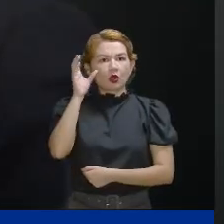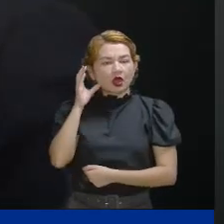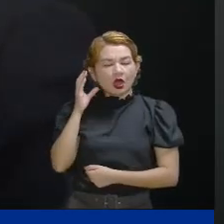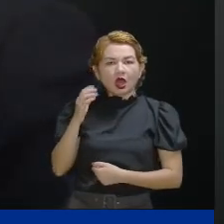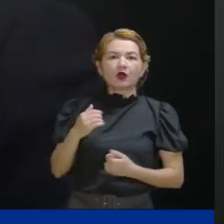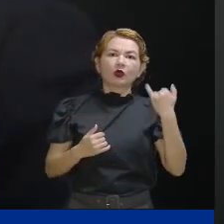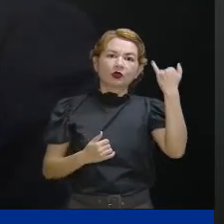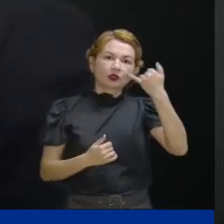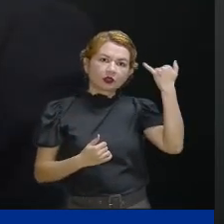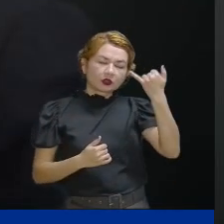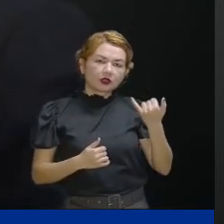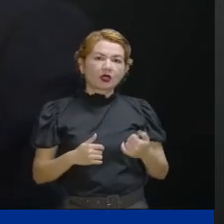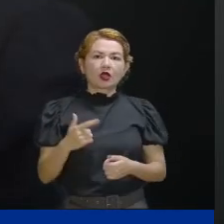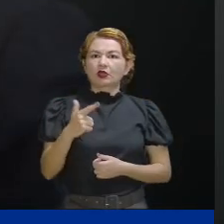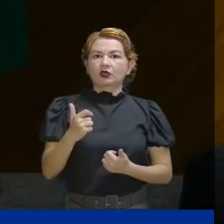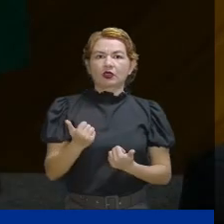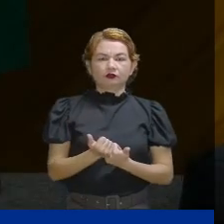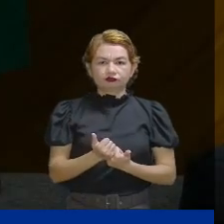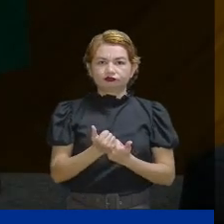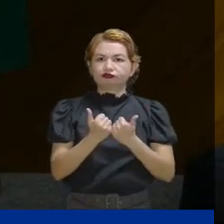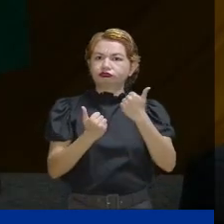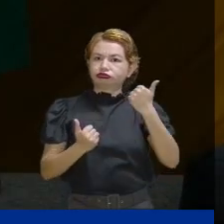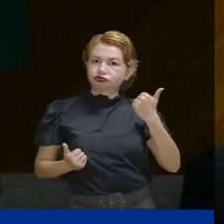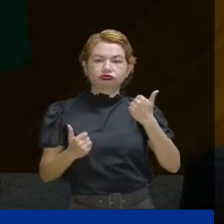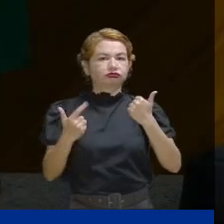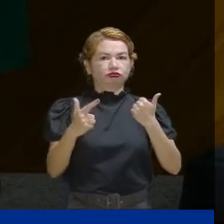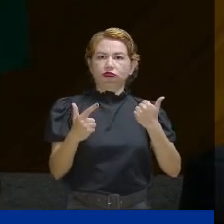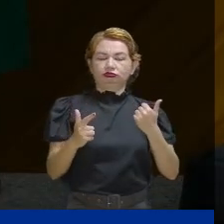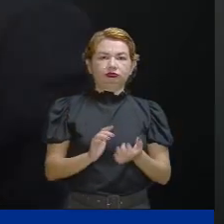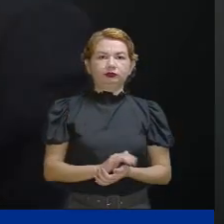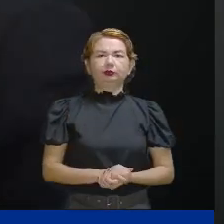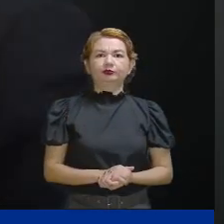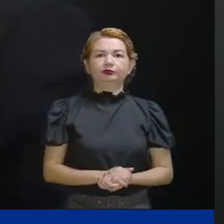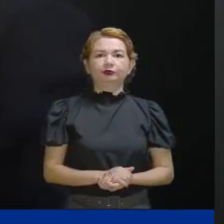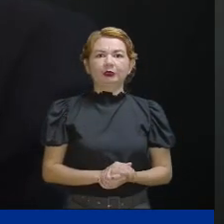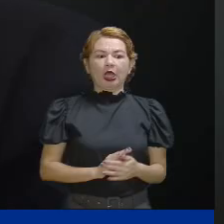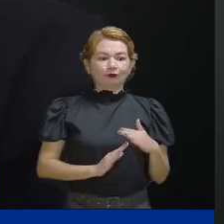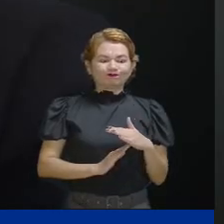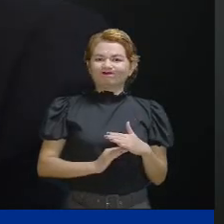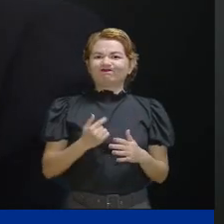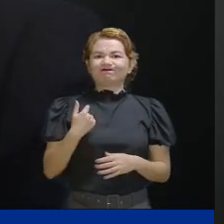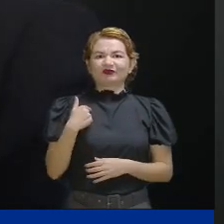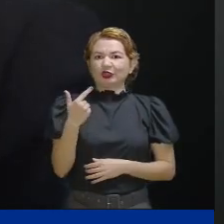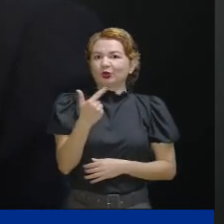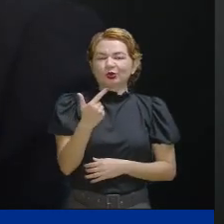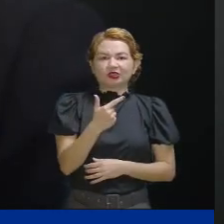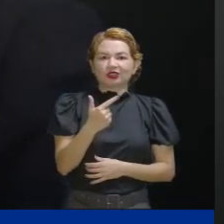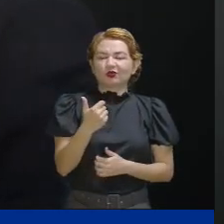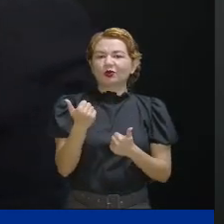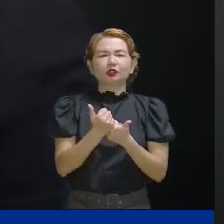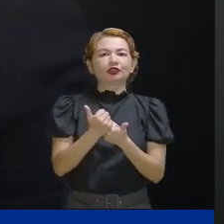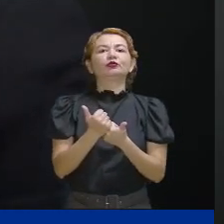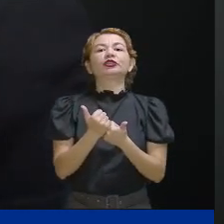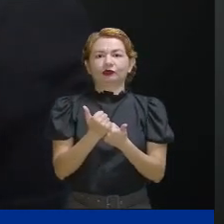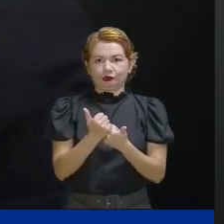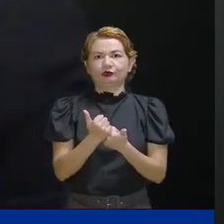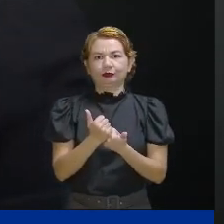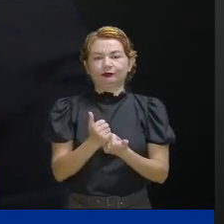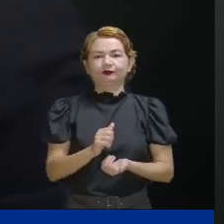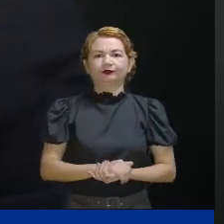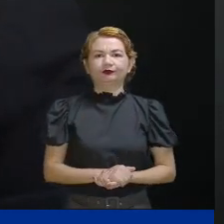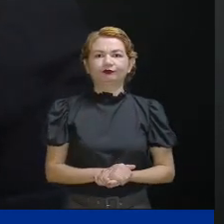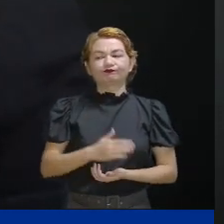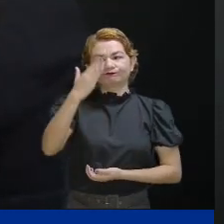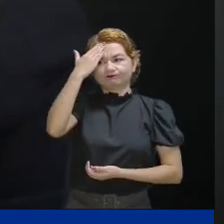mais suplência. Perdão, excelência, obrigada. Nós estamos no limite. Eu sou o segundo suplente. E